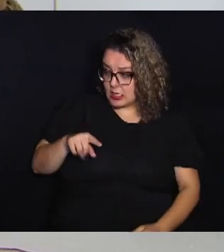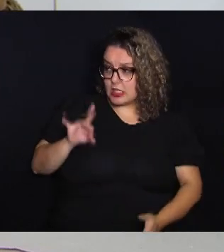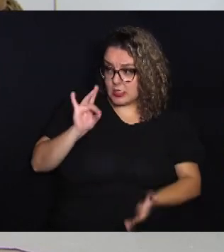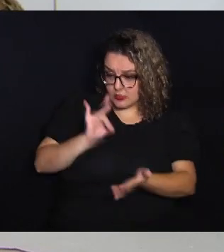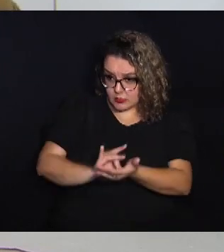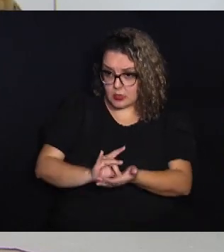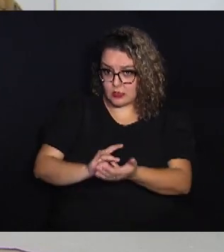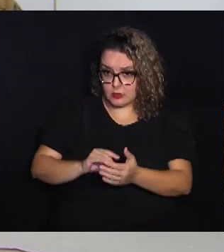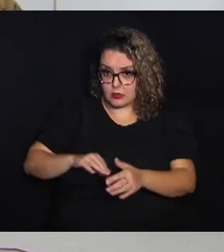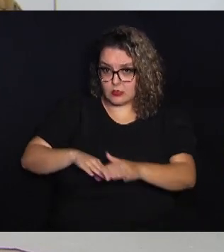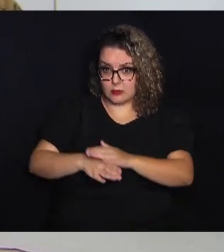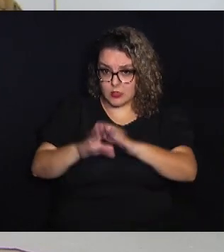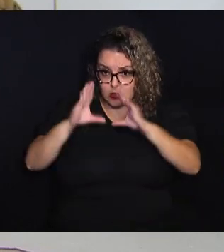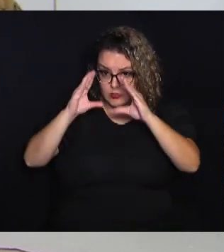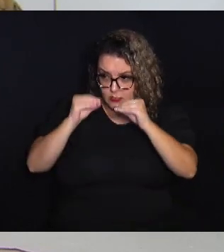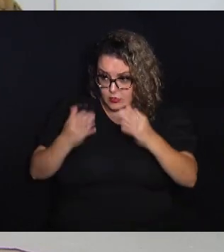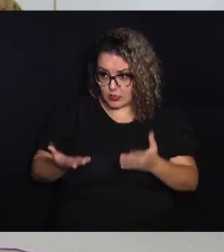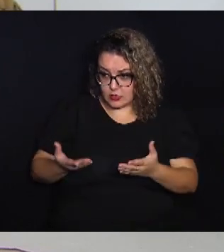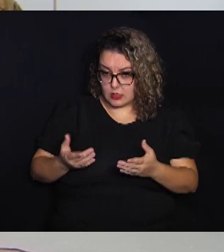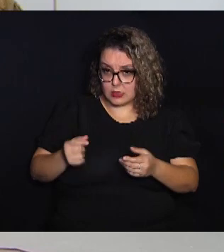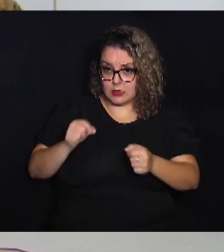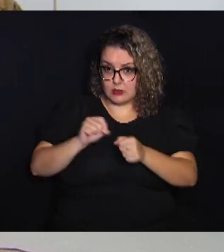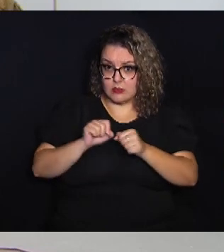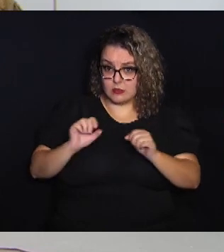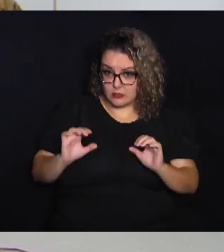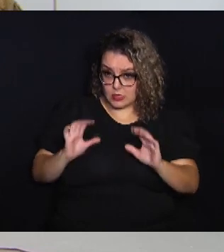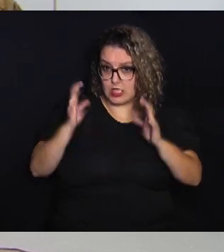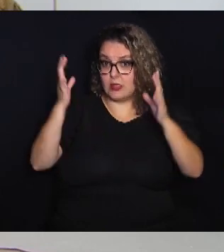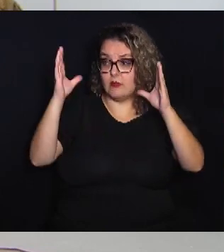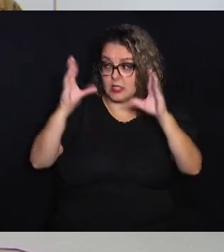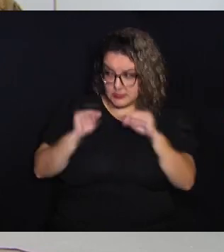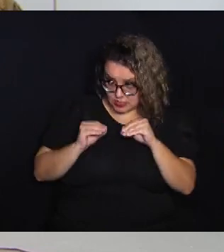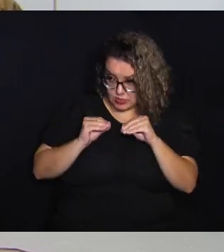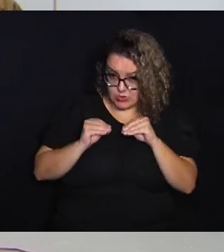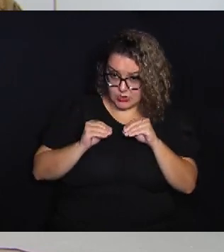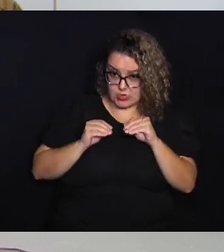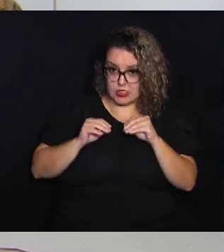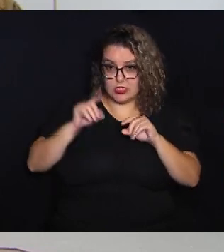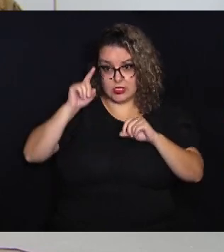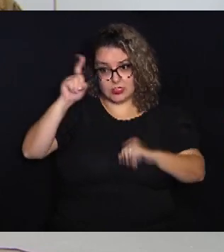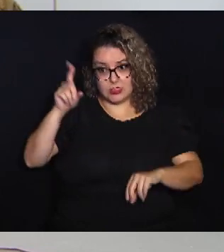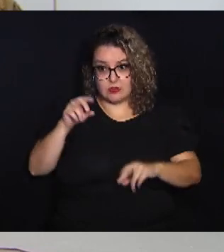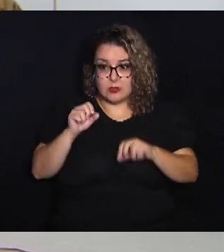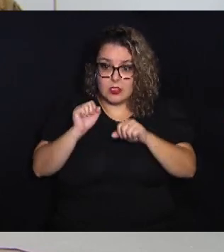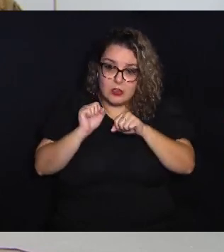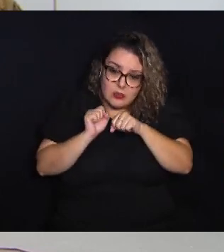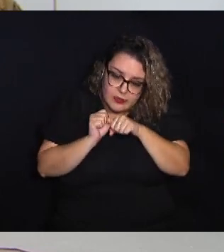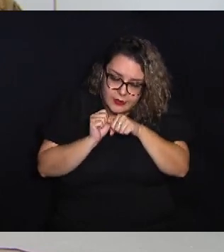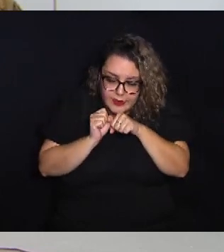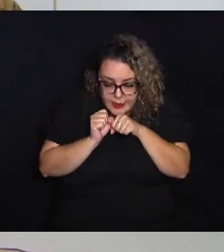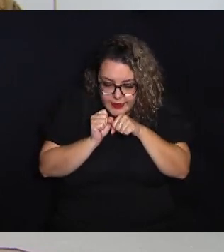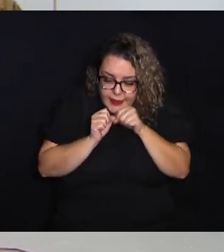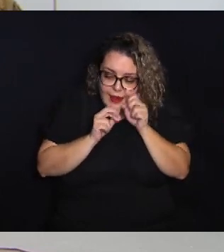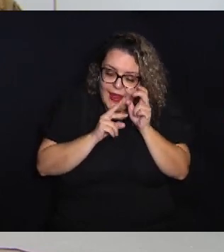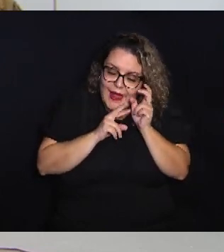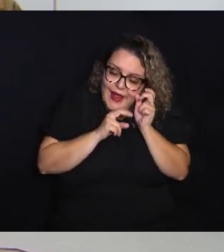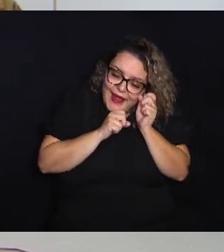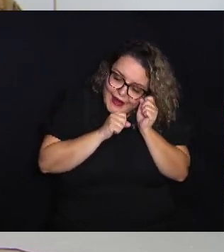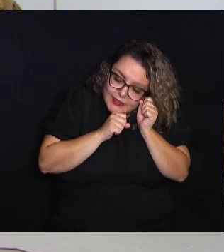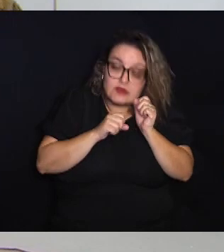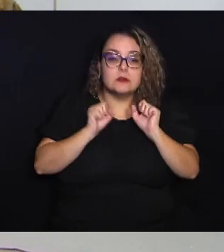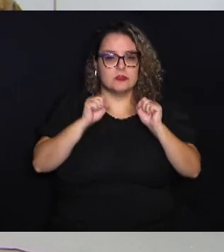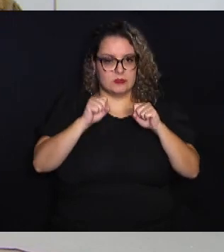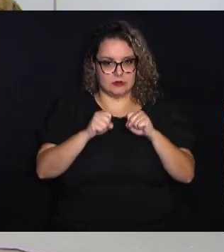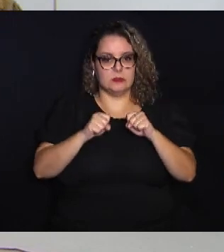E elas realmente têm um hábito noturno. Então, eles fazem festa à noite e de dia ficam assim, mais quietinhas, mais reclusas.